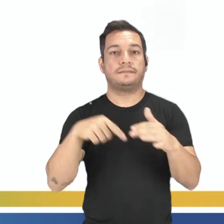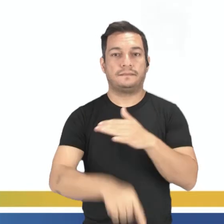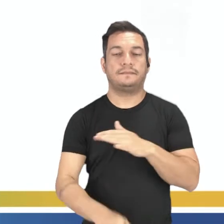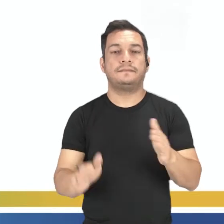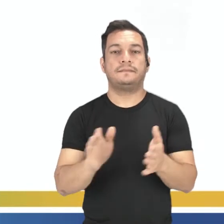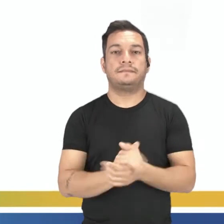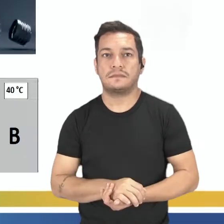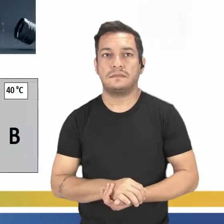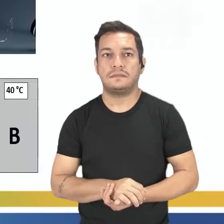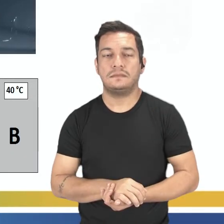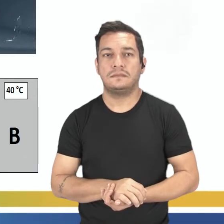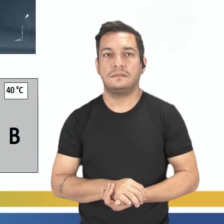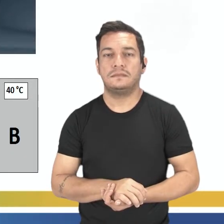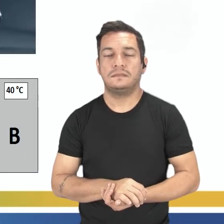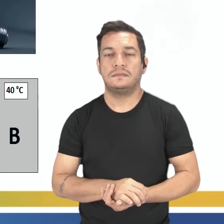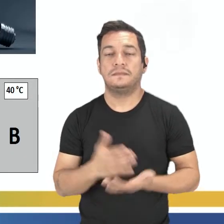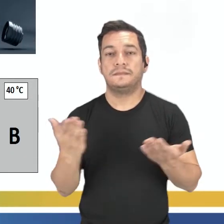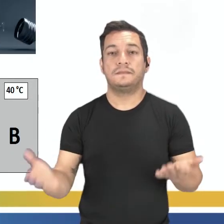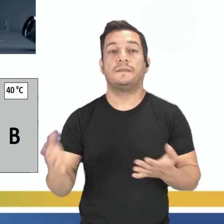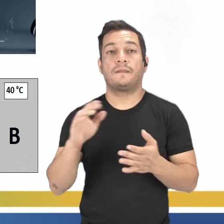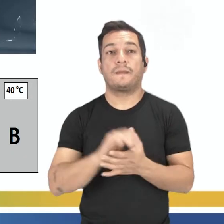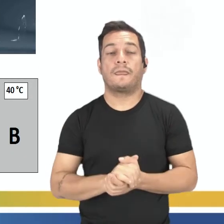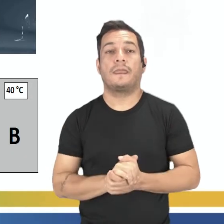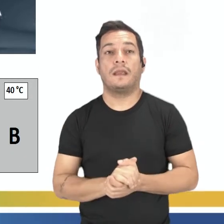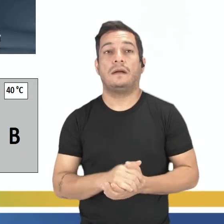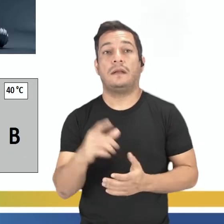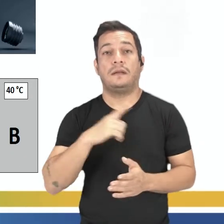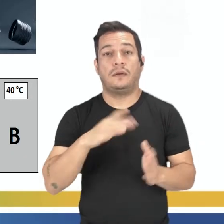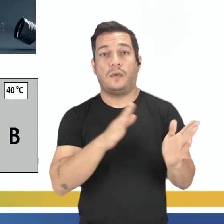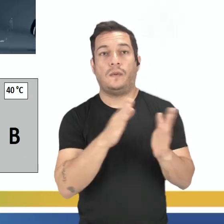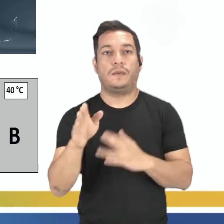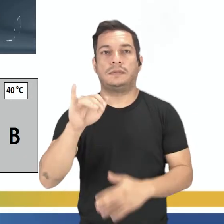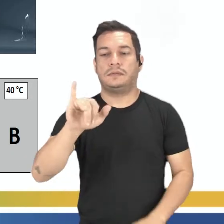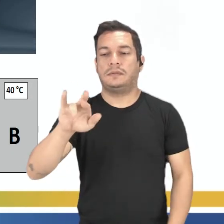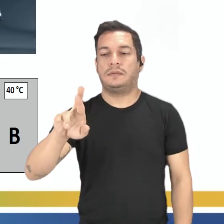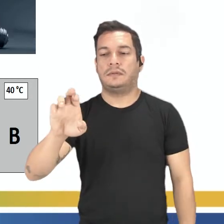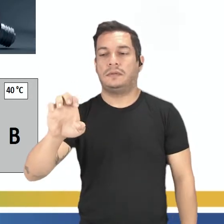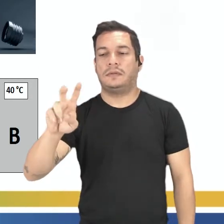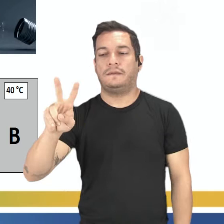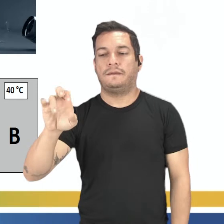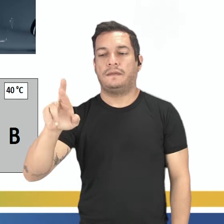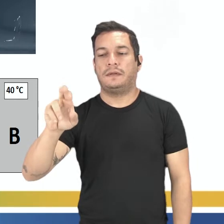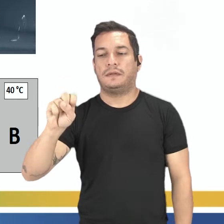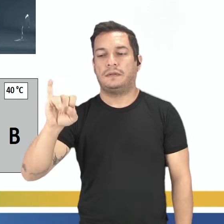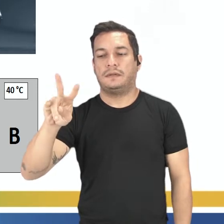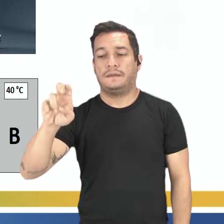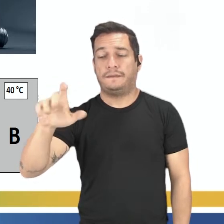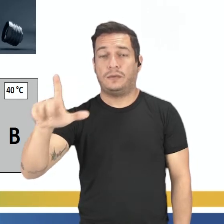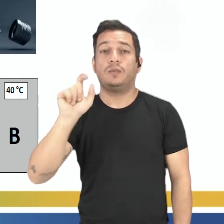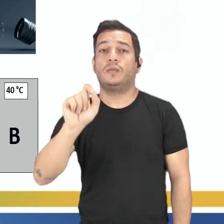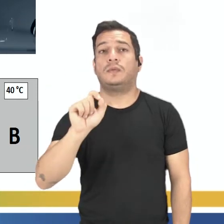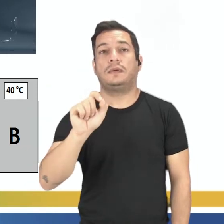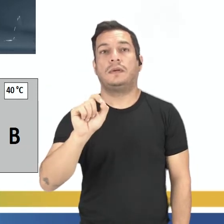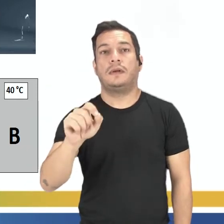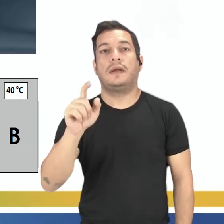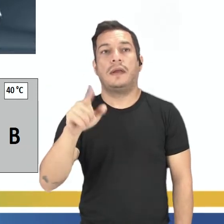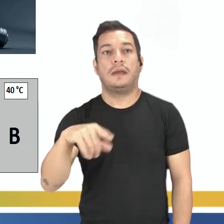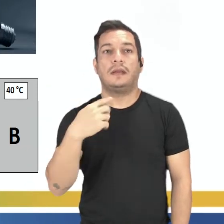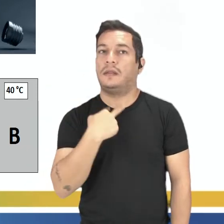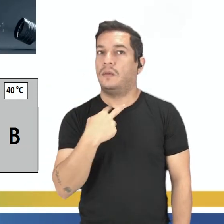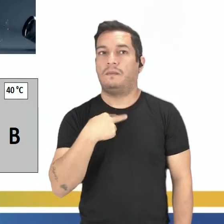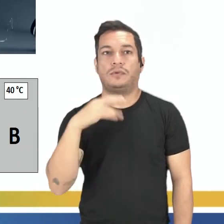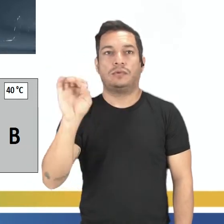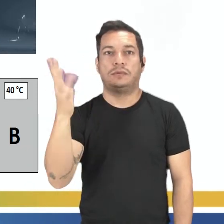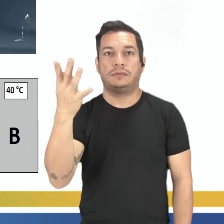Ok, pessoal? Então, pessoal, no caso do processo irreversível, o que é um processo irreversível? É aquele que não